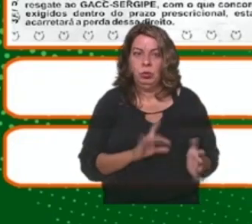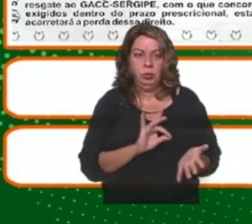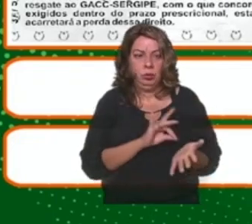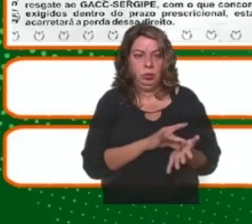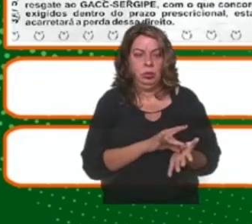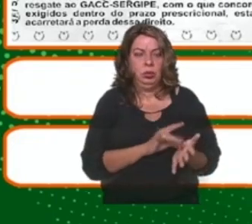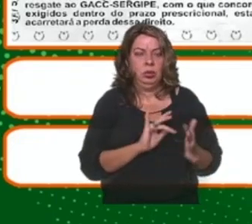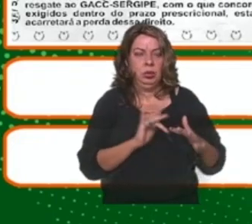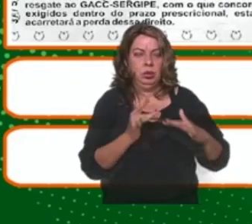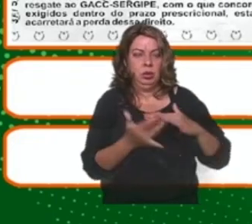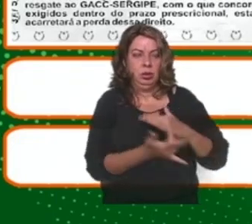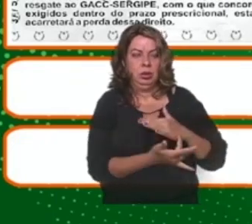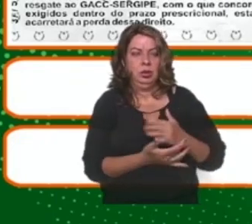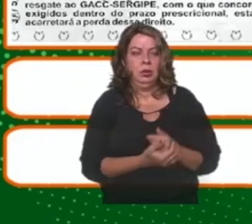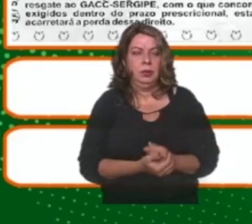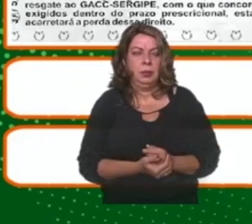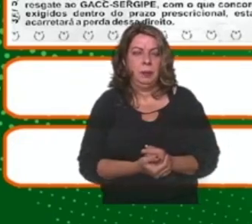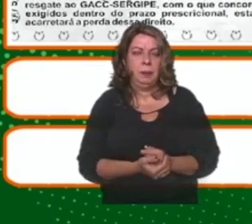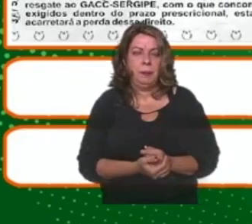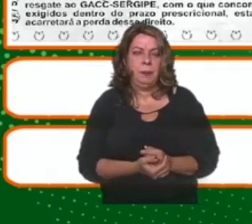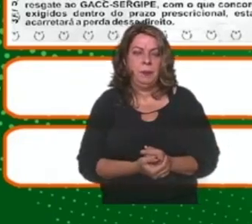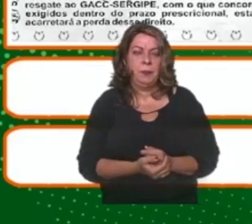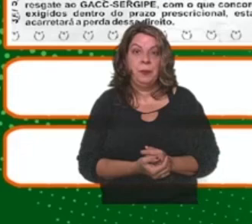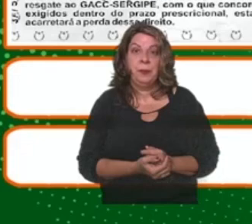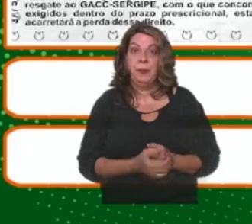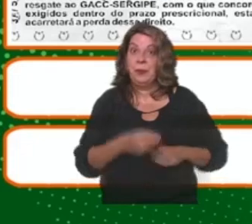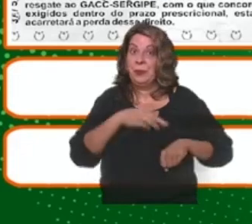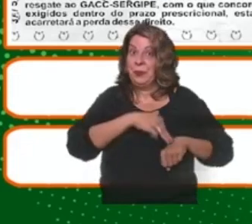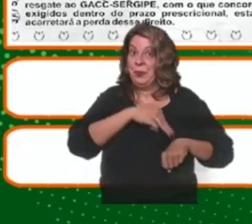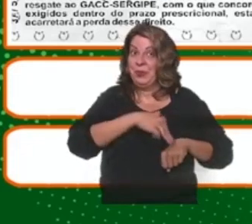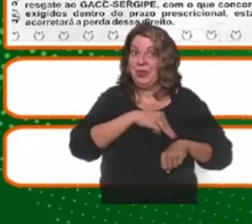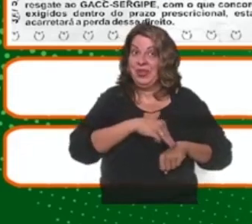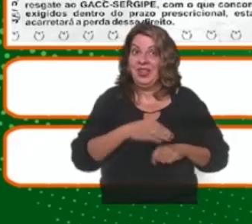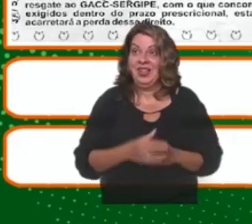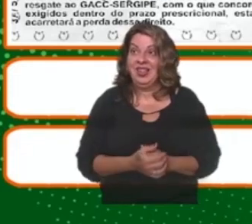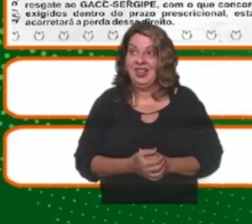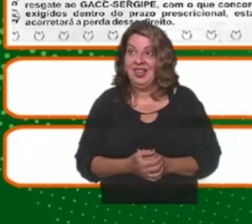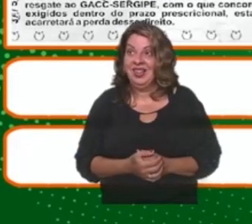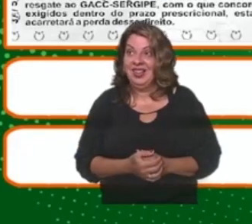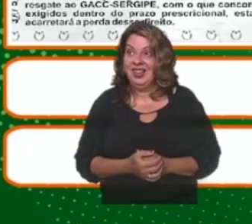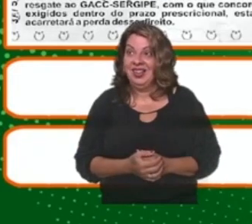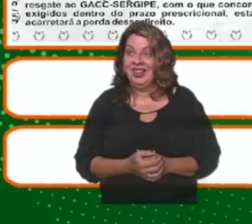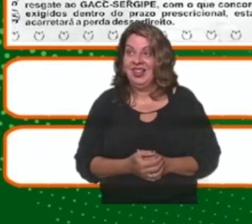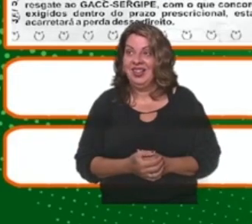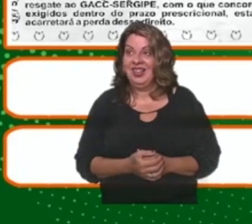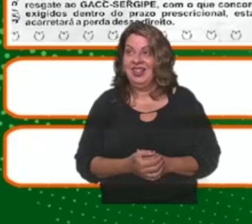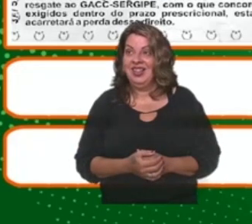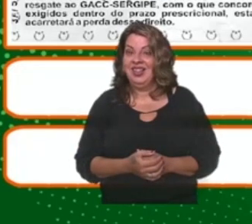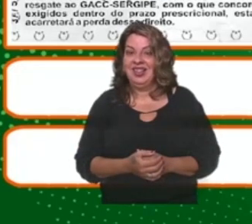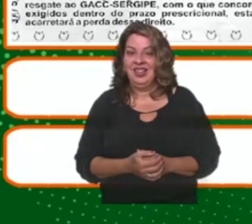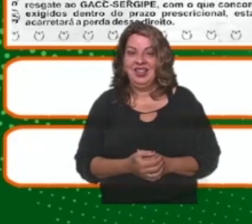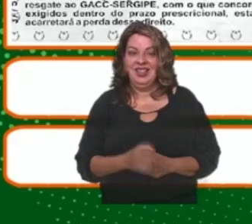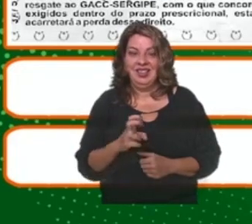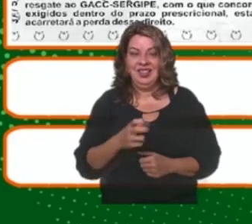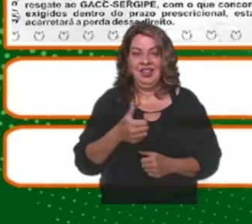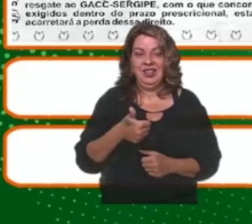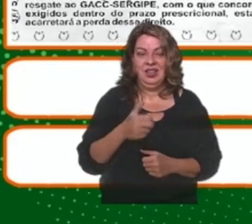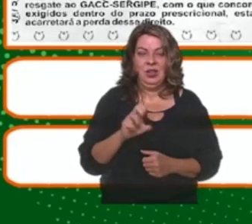estarão em nossas redes sociais. Saiu aí para Regional Atalaia, já aqui, R$500. Olha só também aqui,